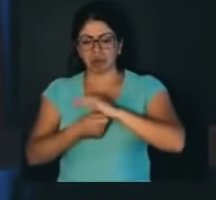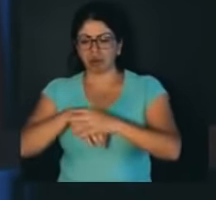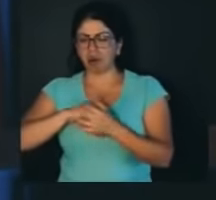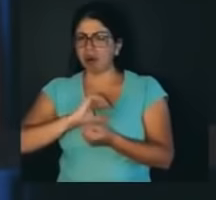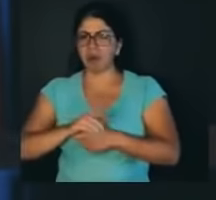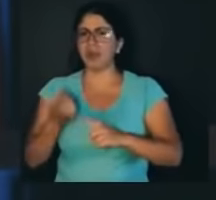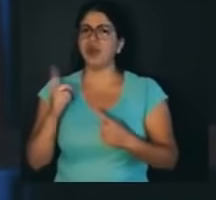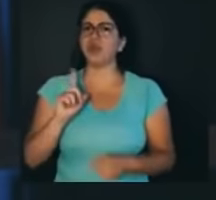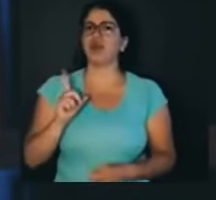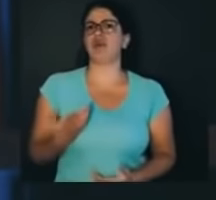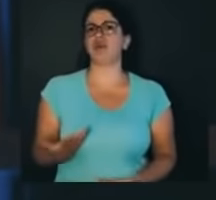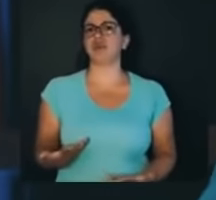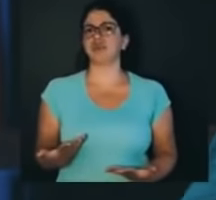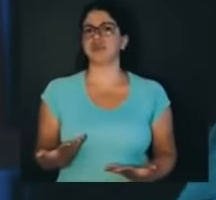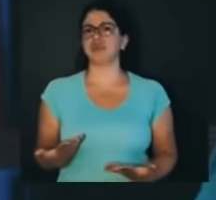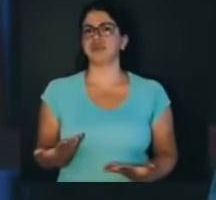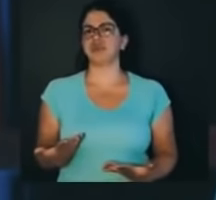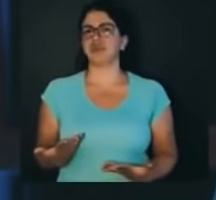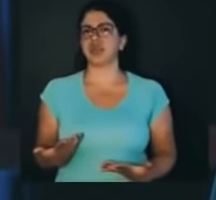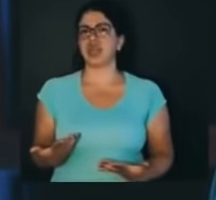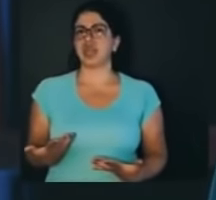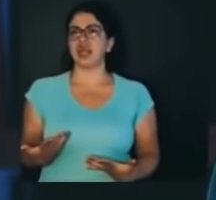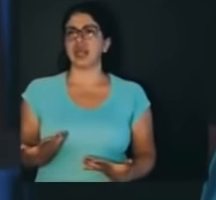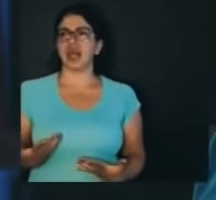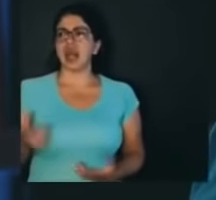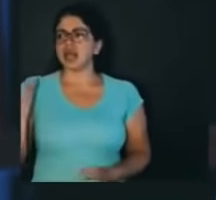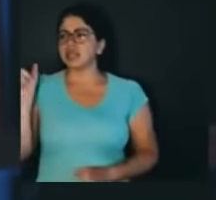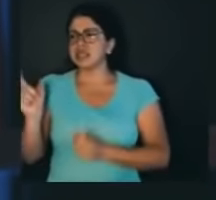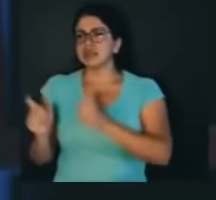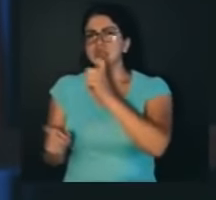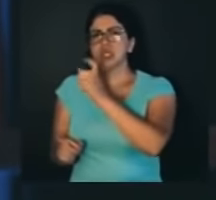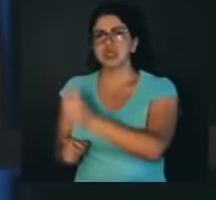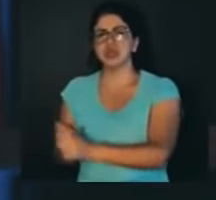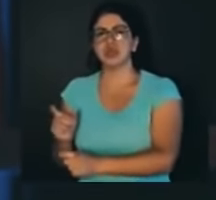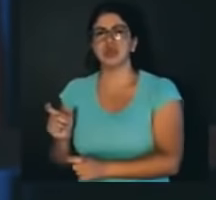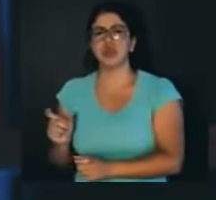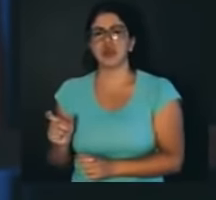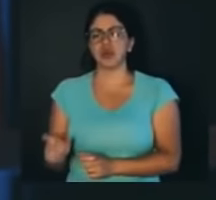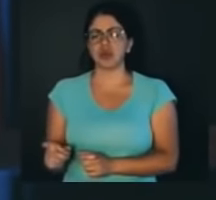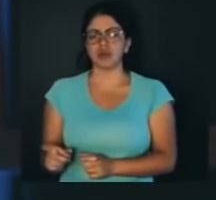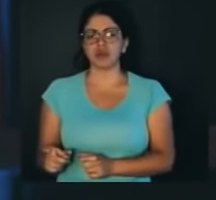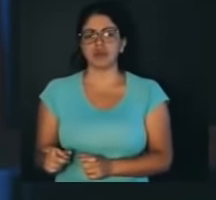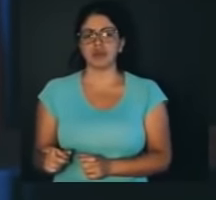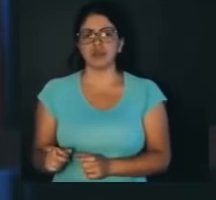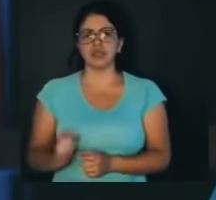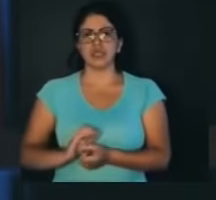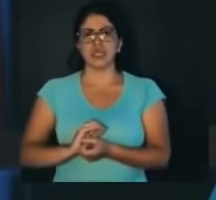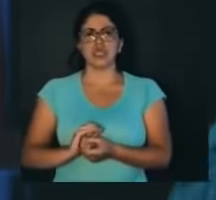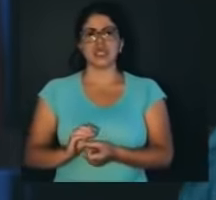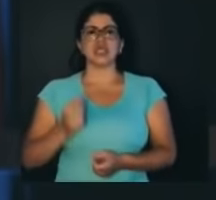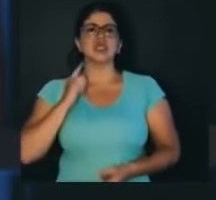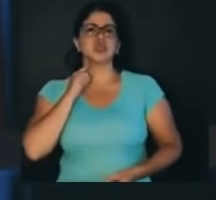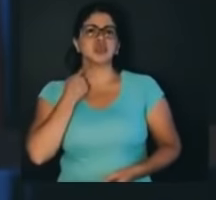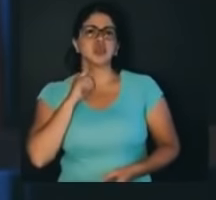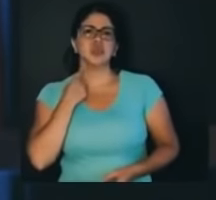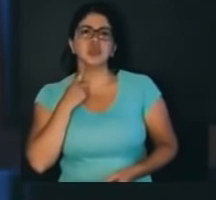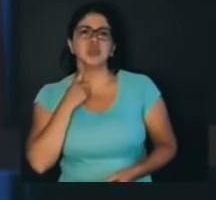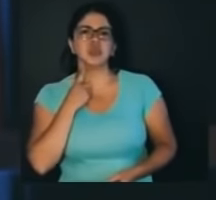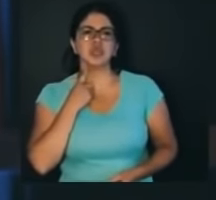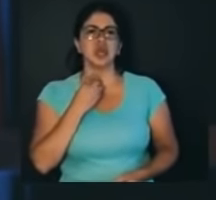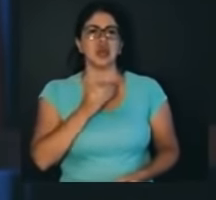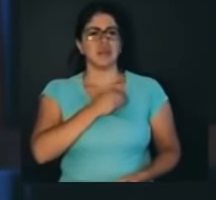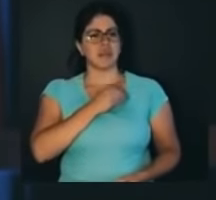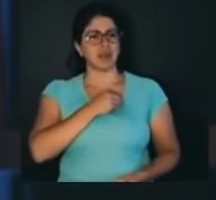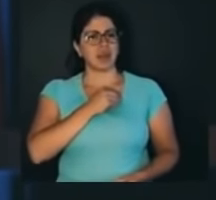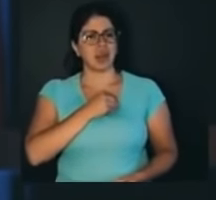impureza. E as pessoas impuras não poderiam ter acesso à presença do Senhor. E não era uma presença sequer real, era